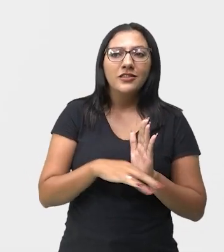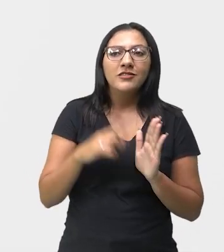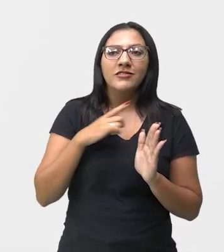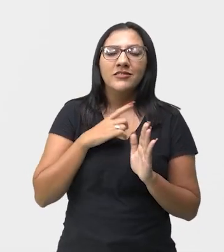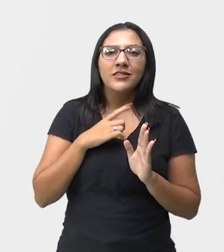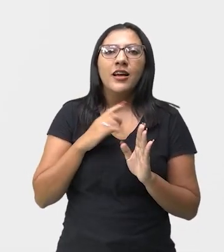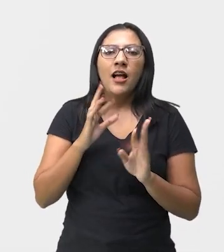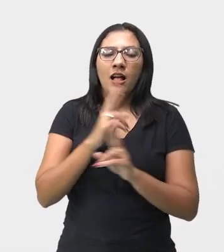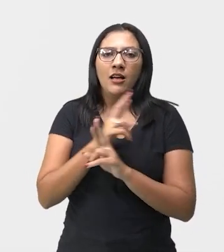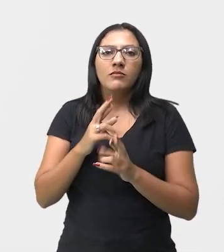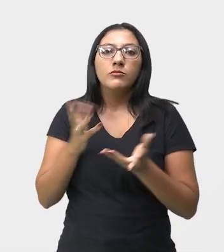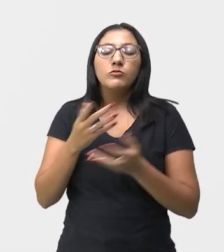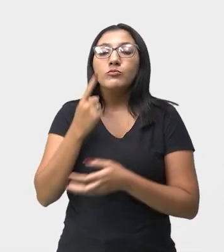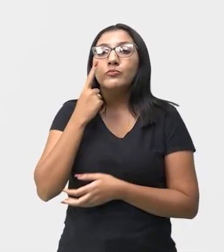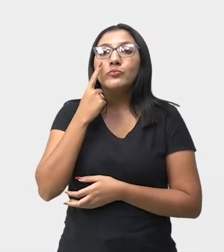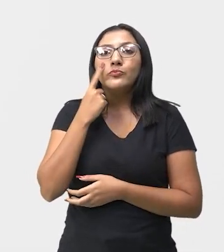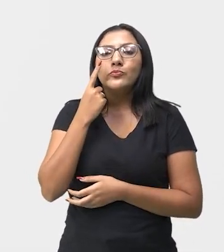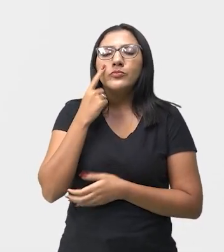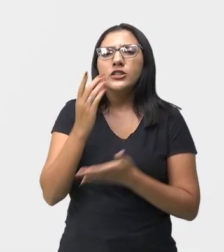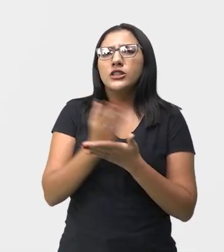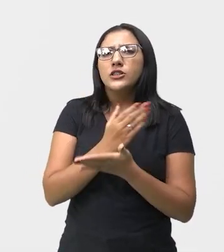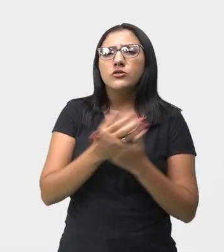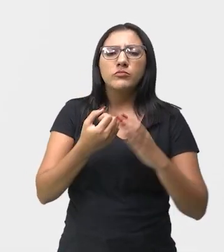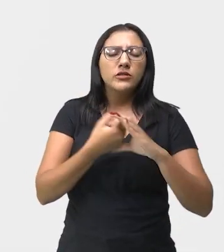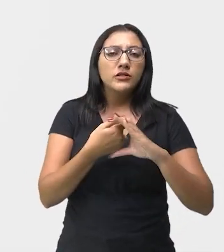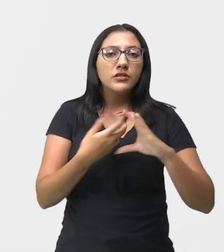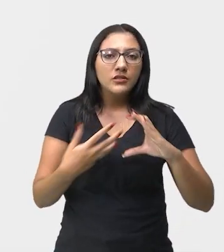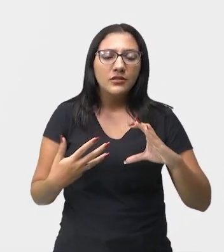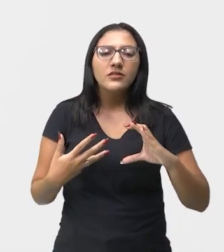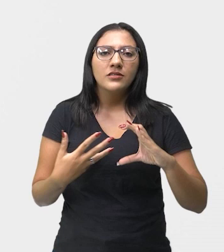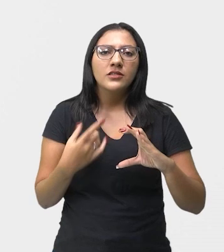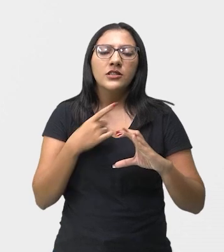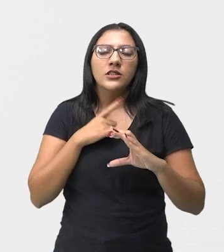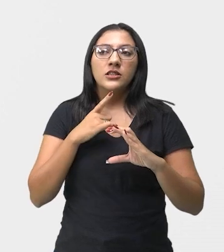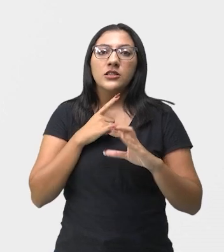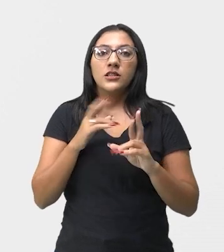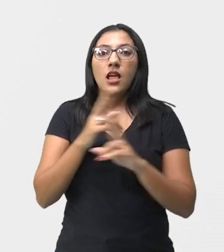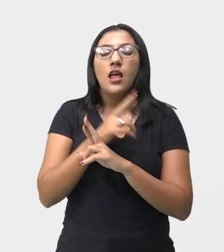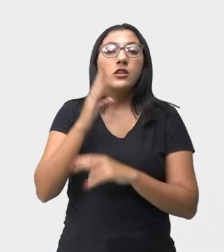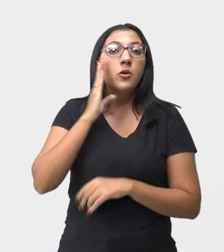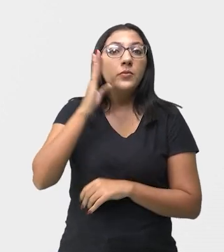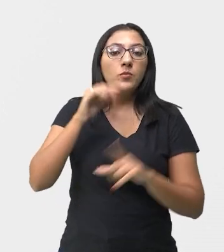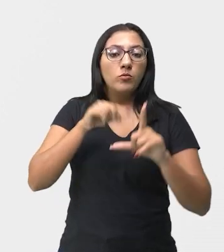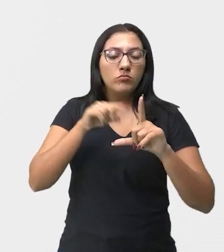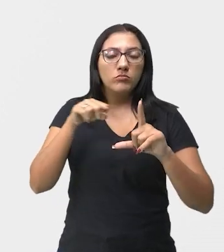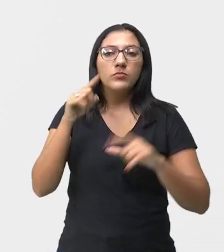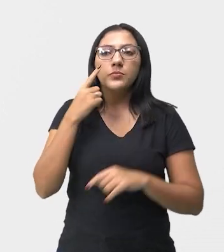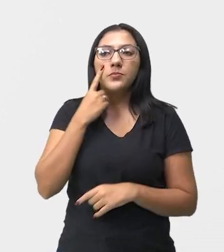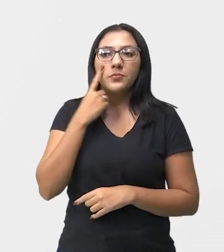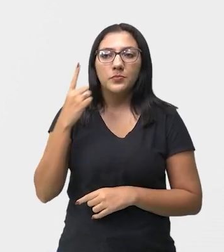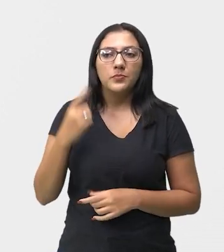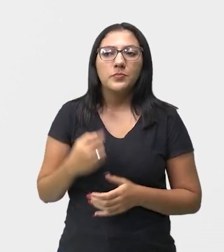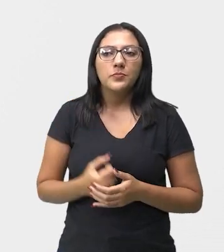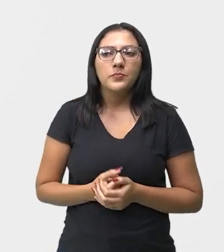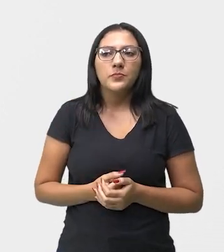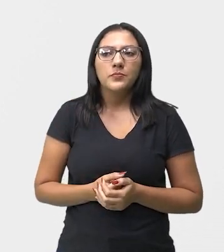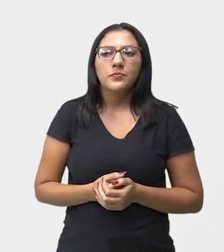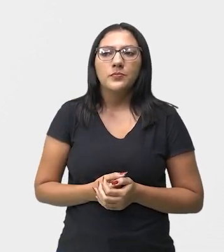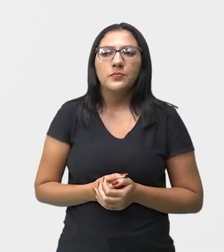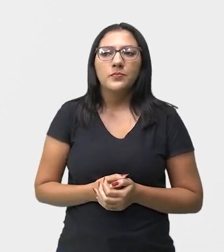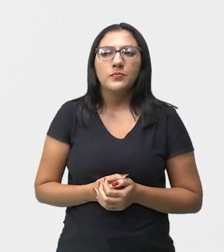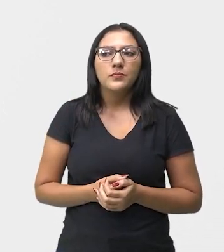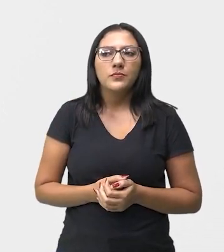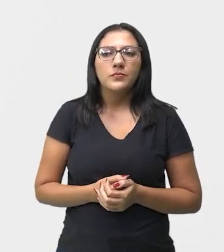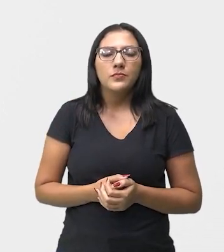só. Os elementos característicos dos infográficos. Presença de título, a gente viu que o título